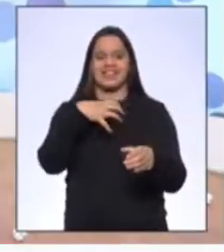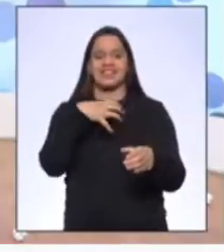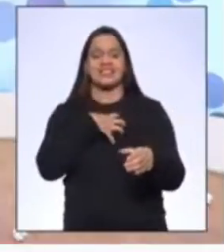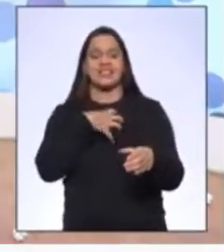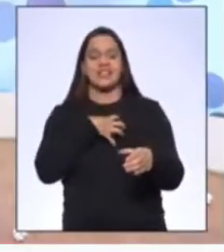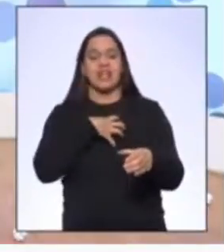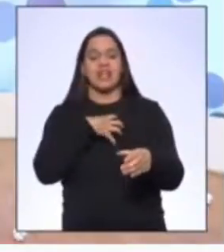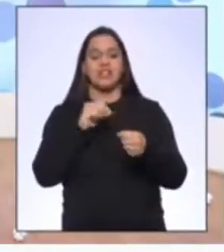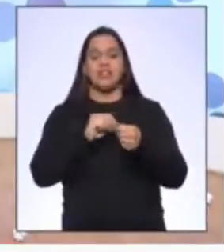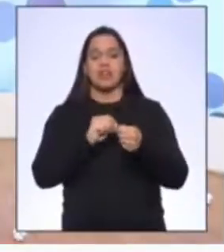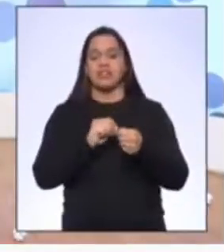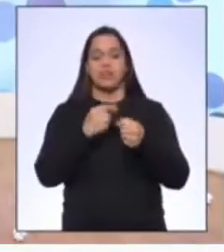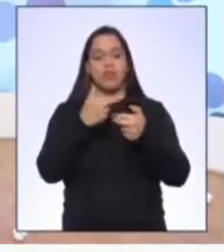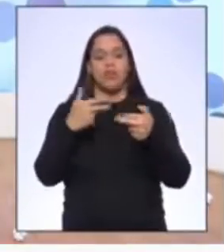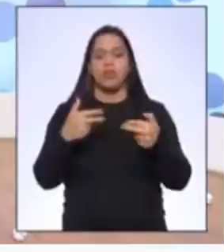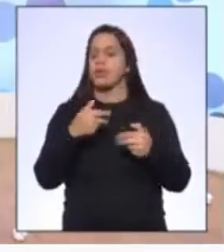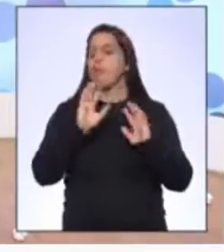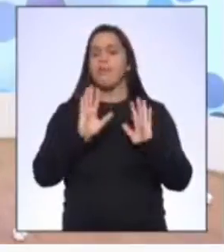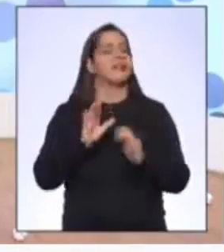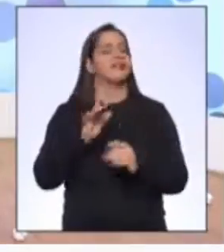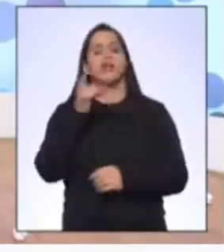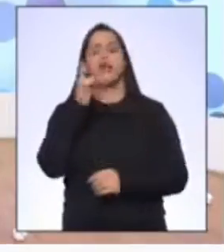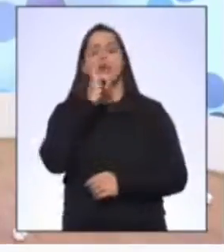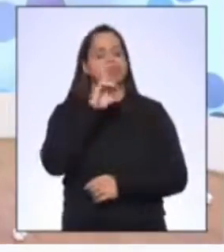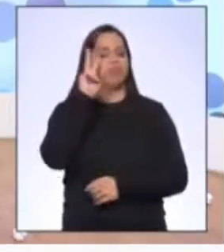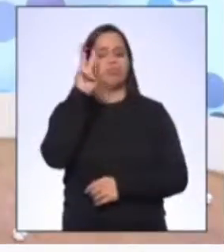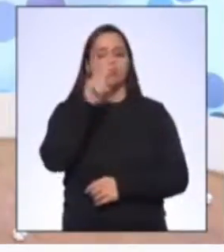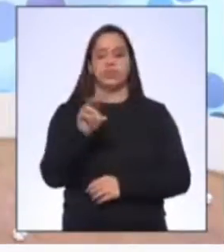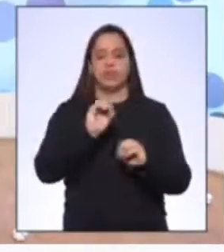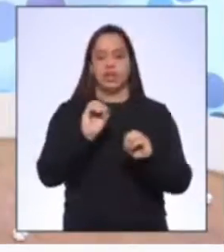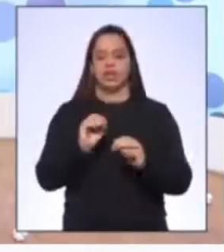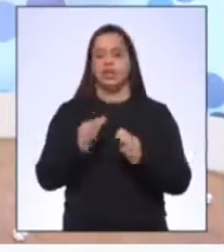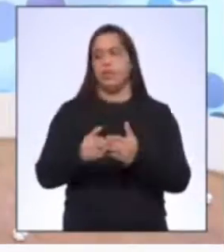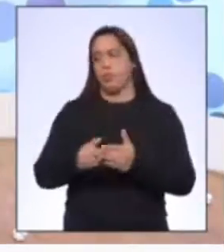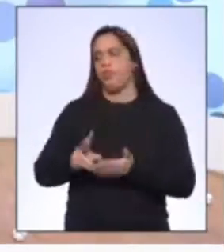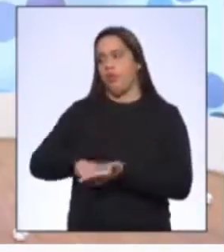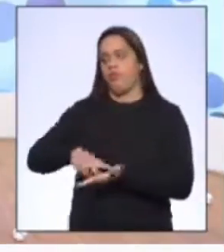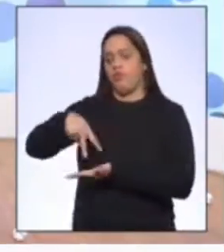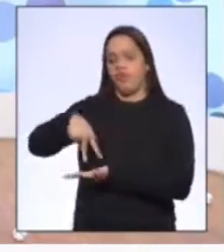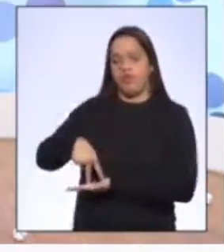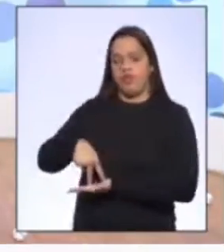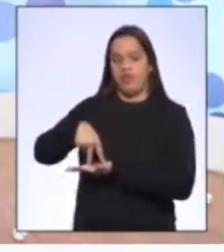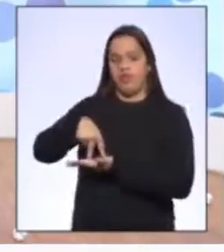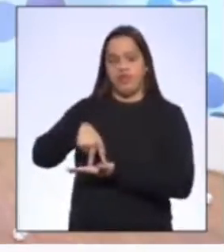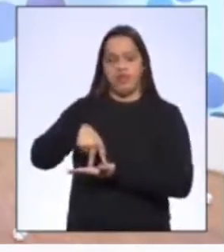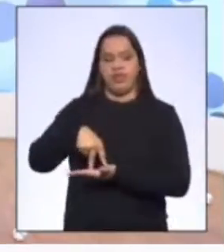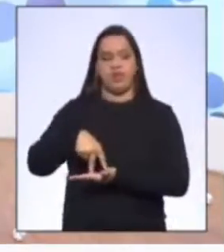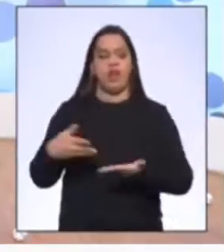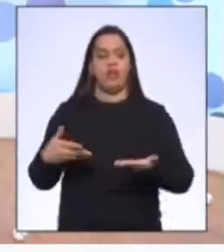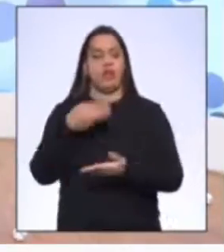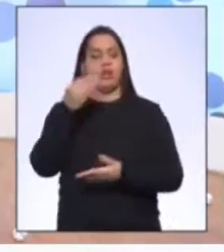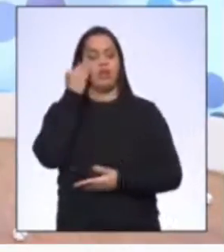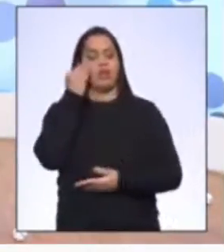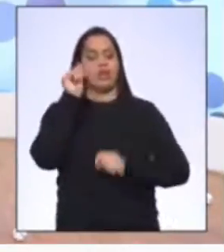de fazer algo sem enxergar juliana se levante por favor agora eu vou tentar